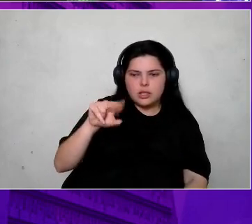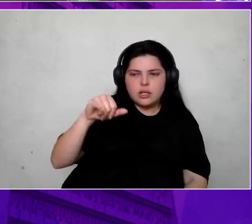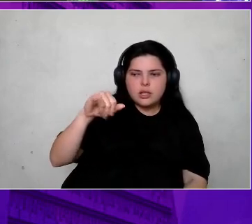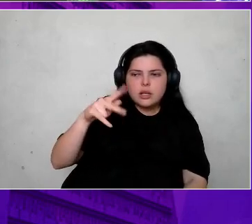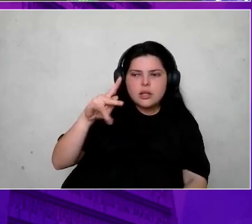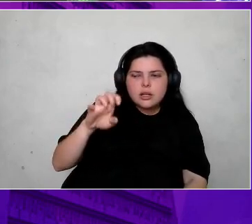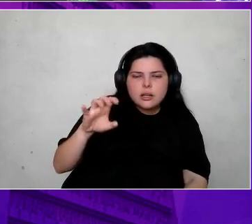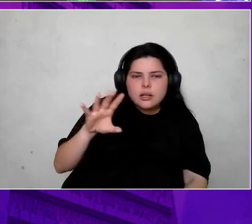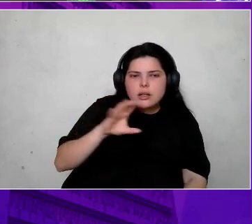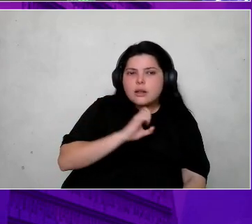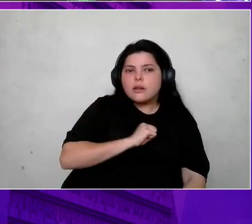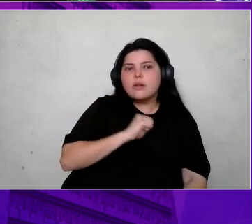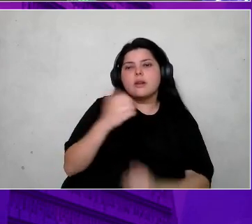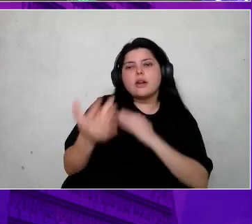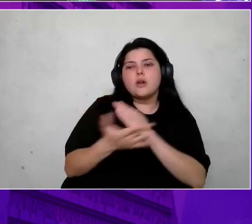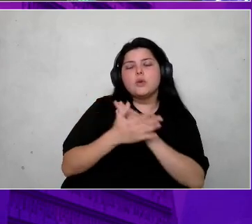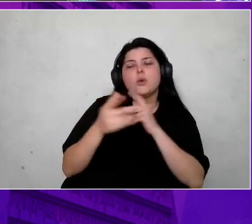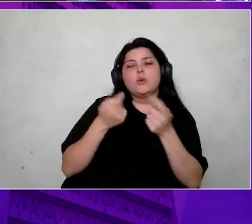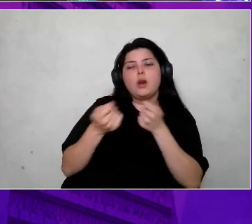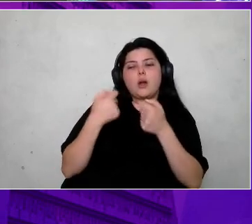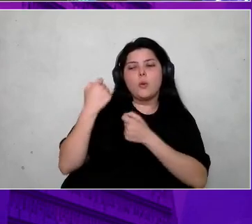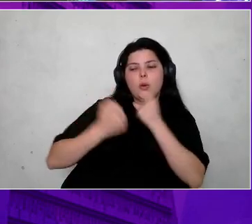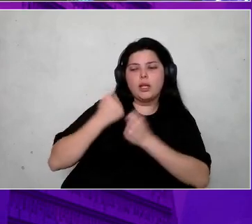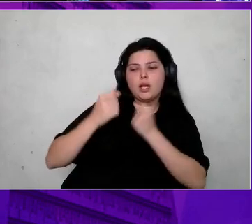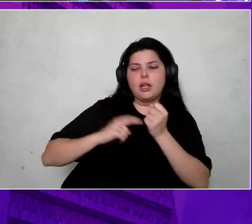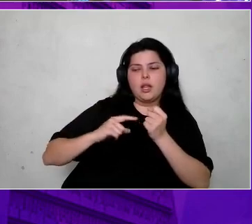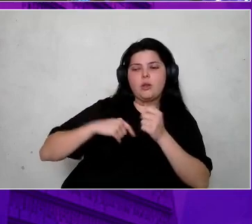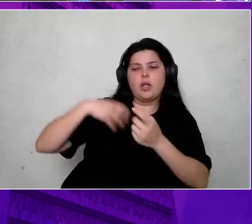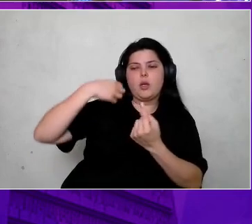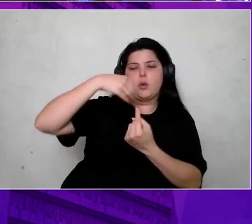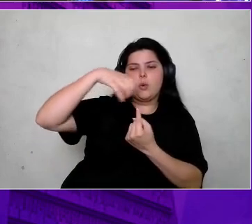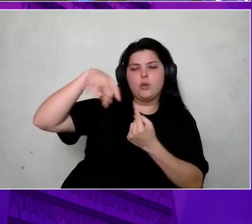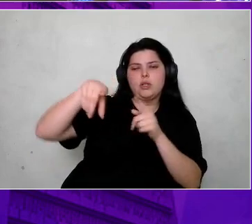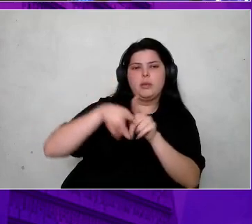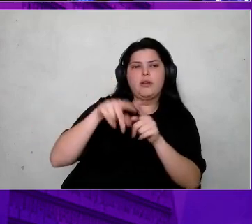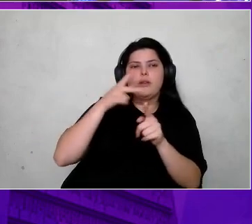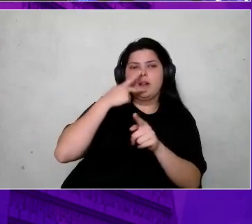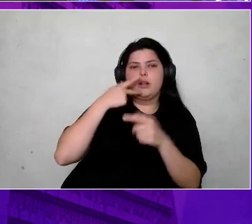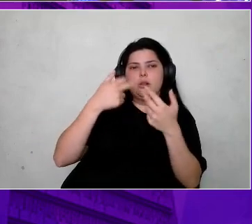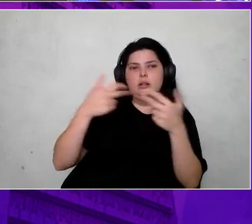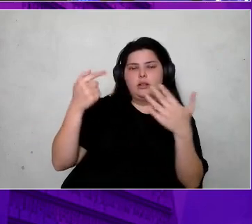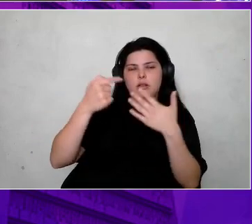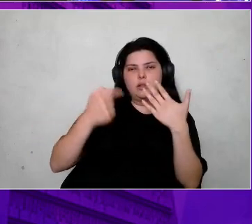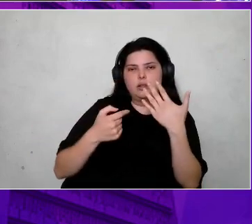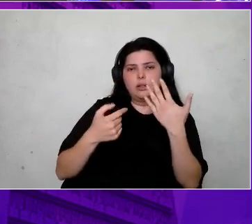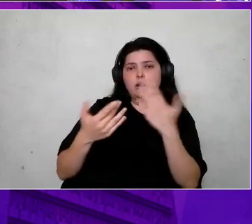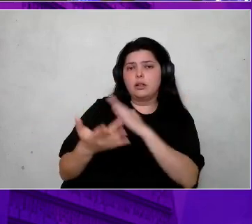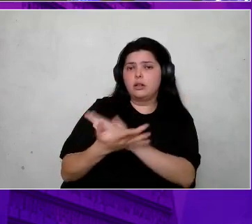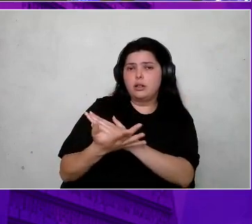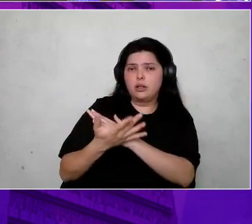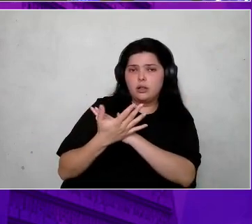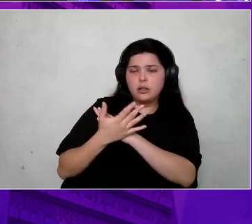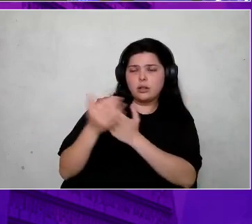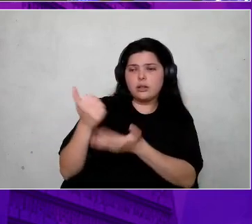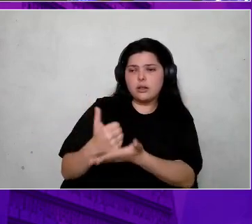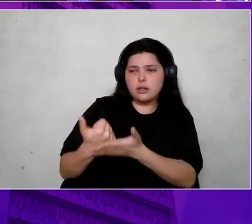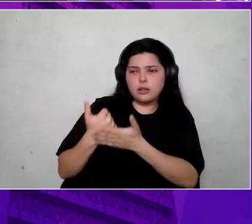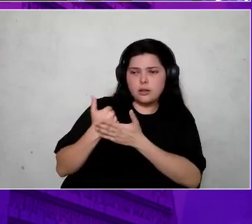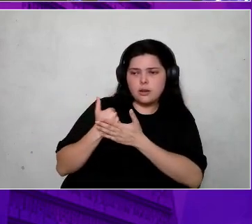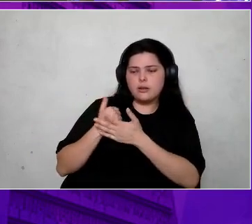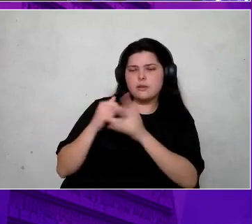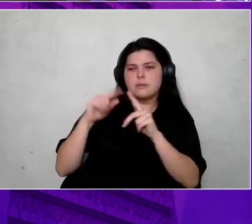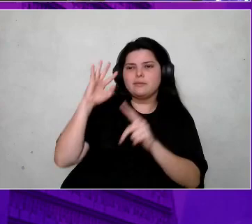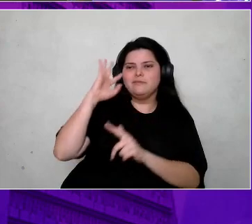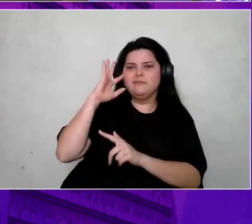eu corri, não corri, tem uns coachzinhos que vão falando, etc. Então, ele me ajuda, ele é um apoio para mim, mas a decisão de